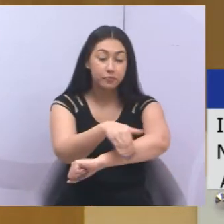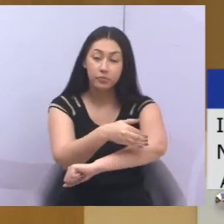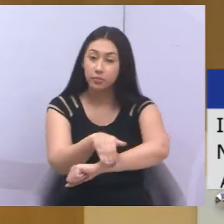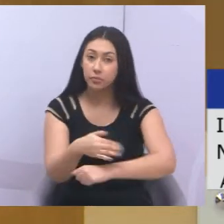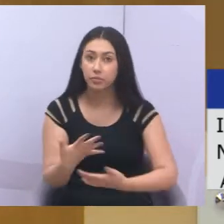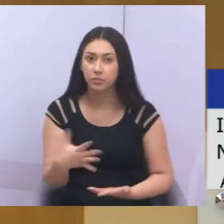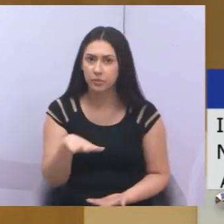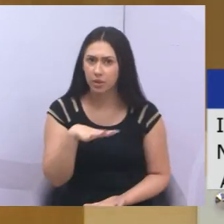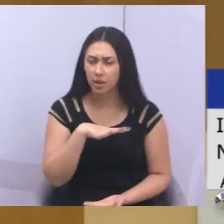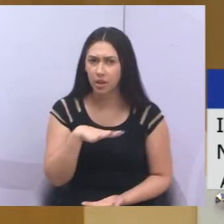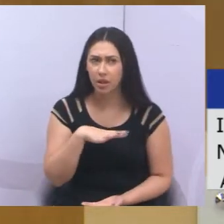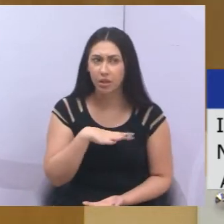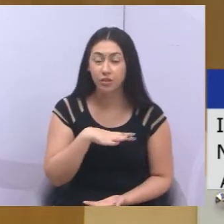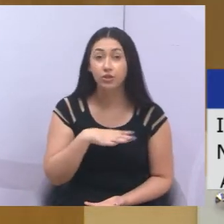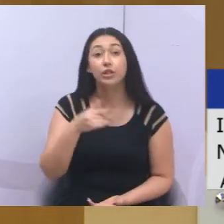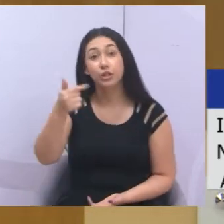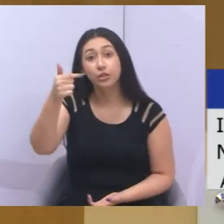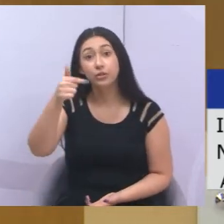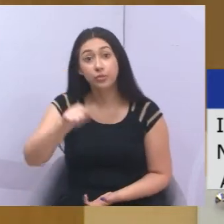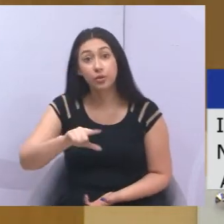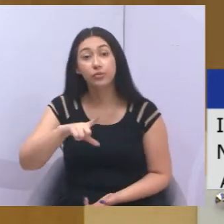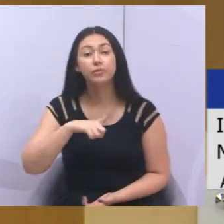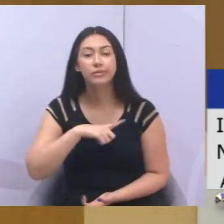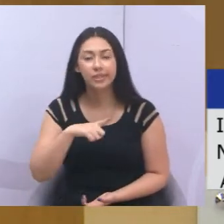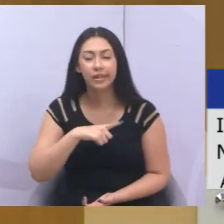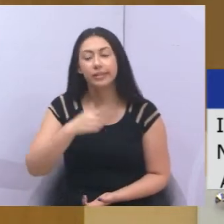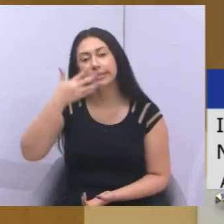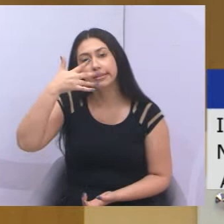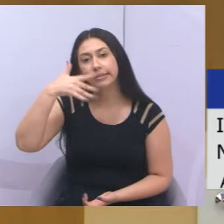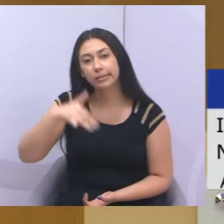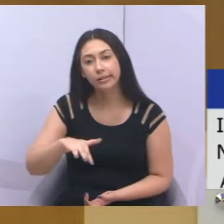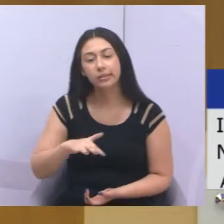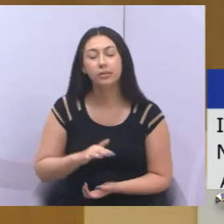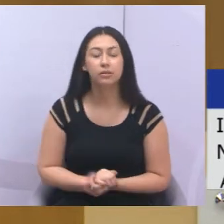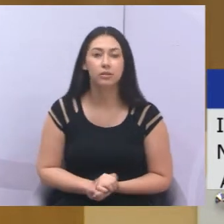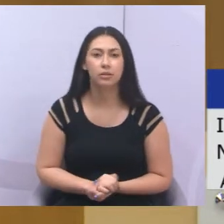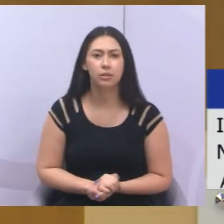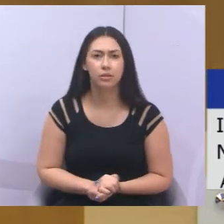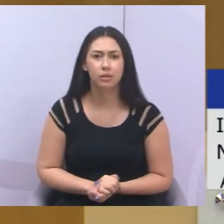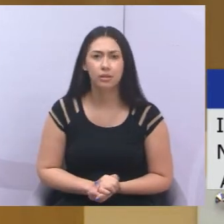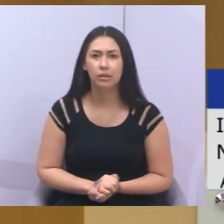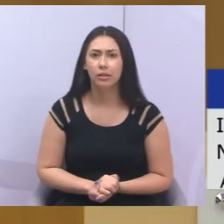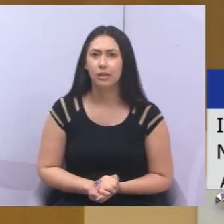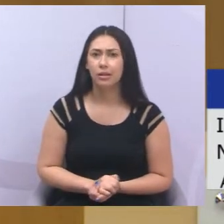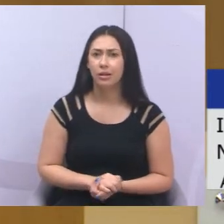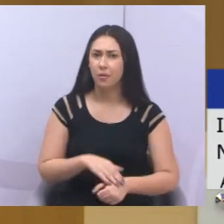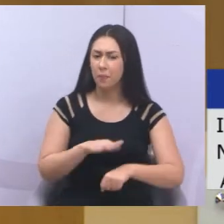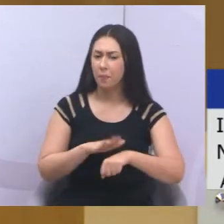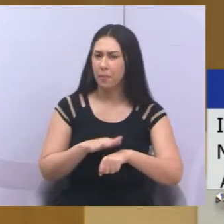cidade recebeu de novo essas mesmas crianças. Será que são daqui da cidade?